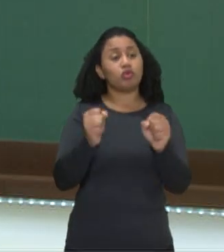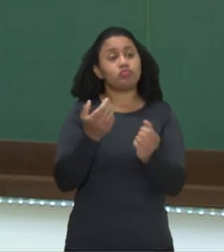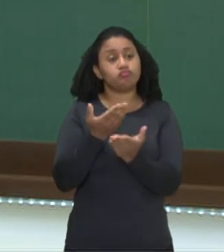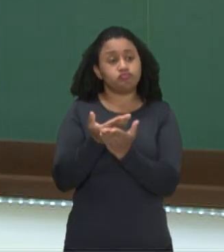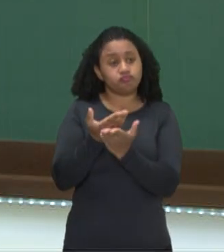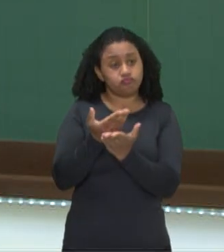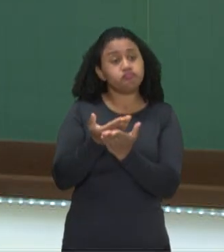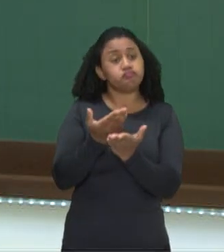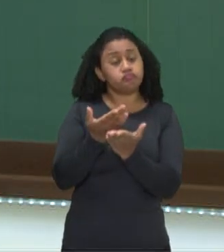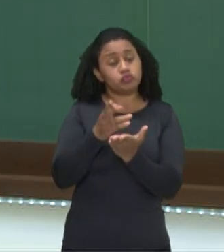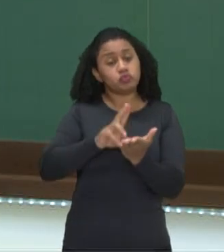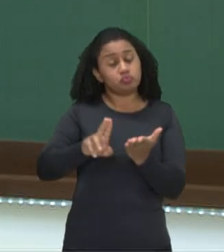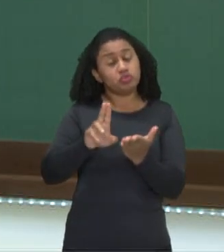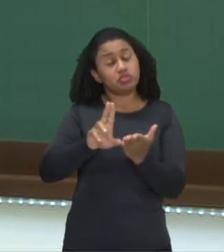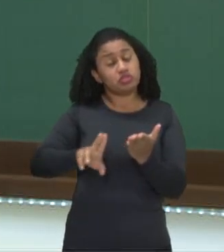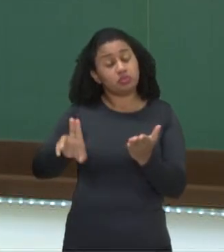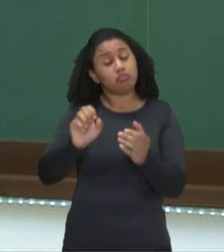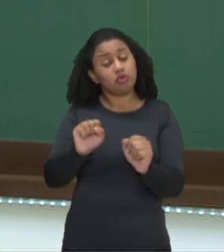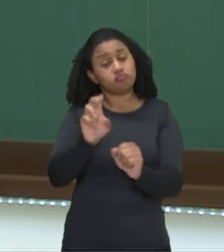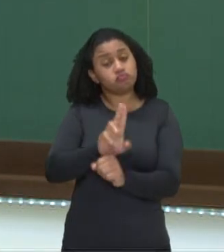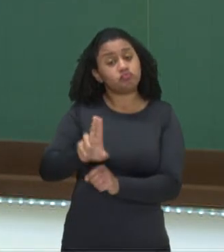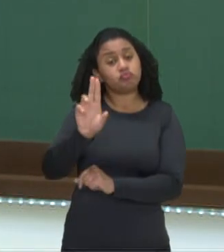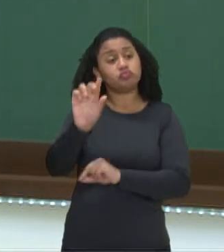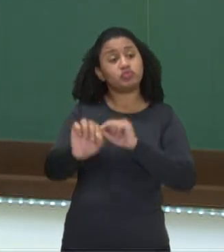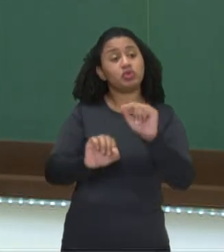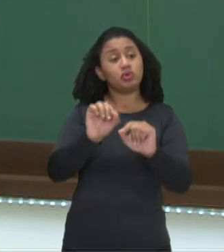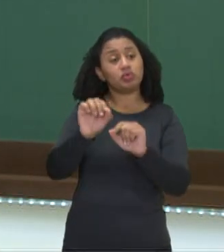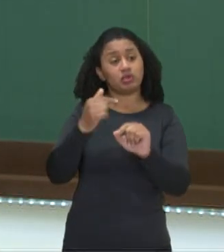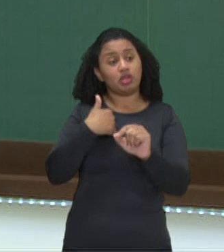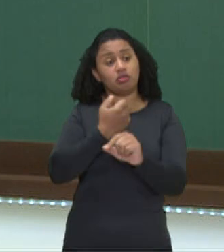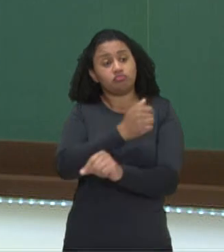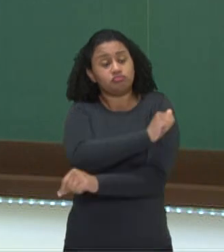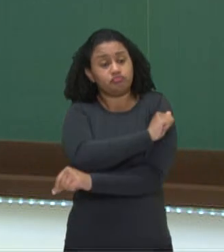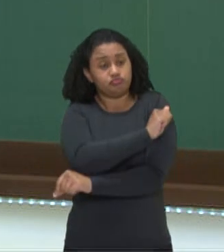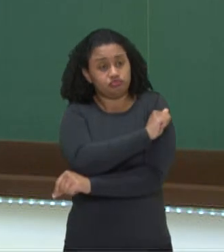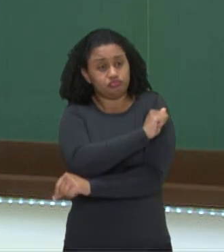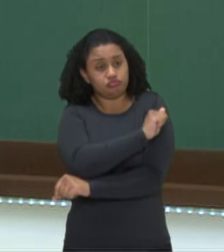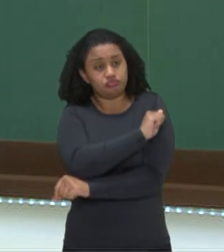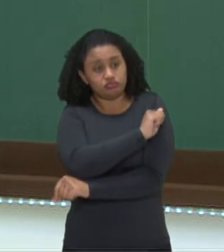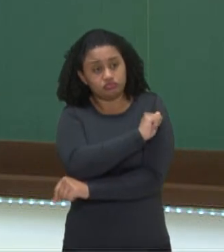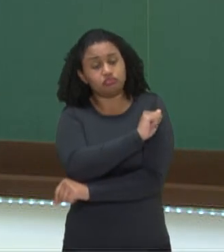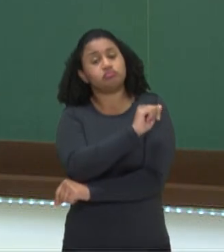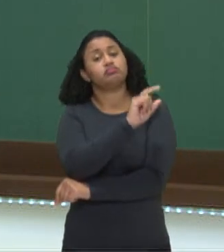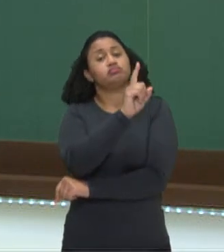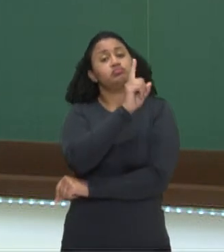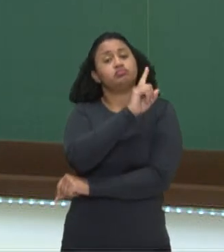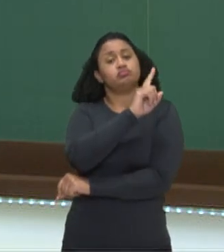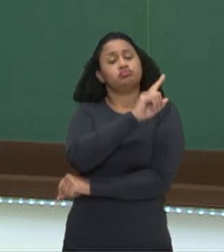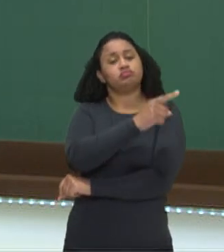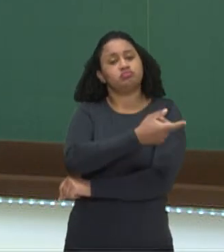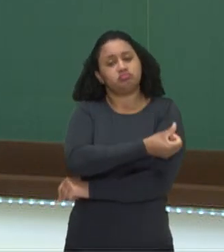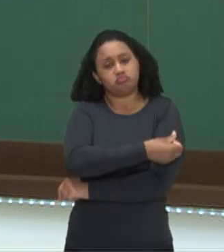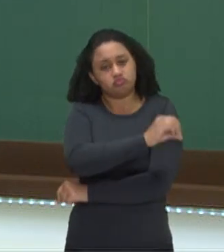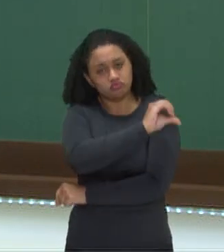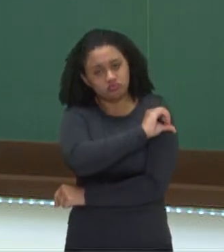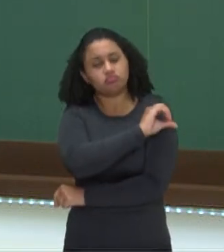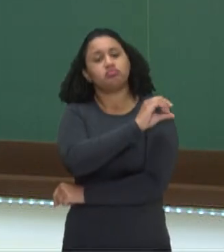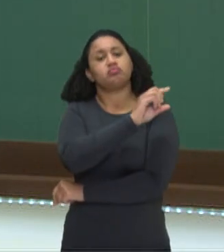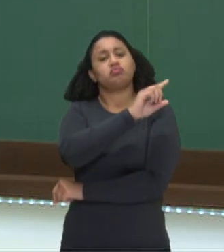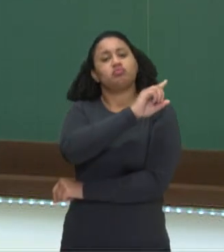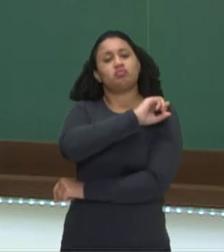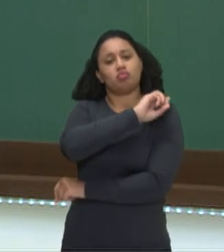estudado, pode ser usado por alunos do ensino fundamental, do ensino